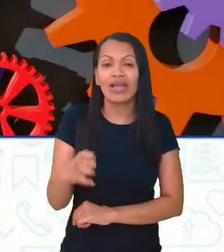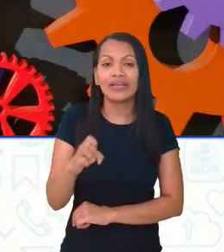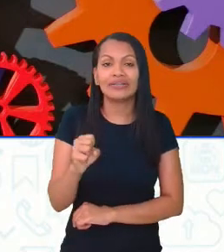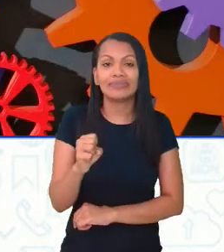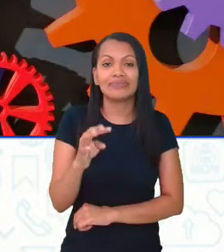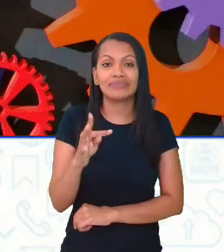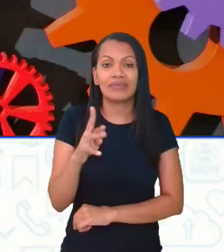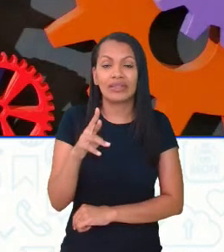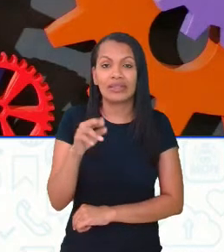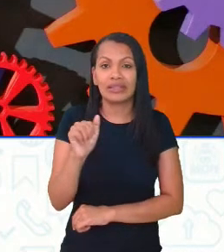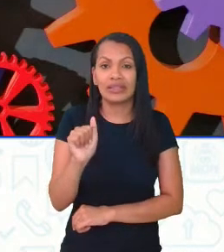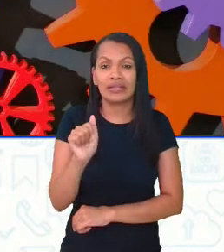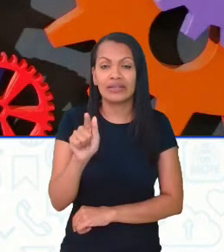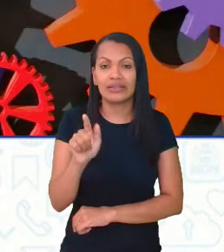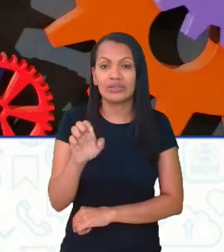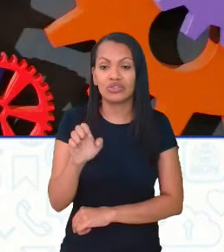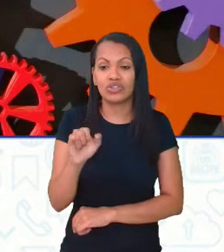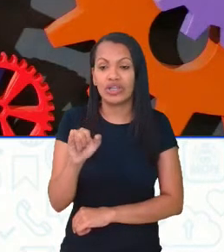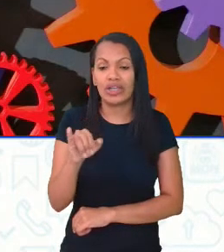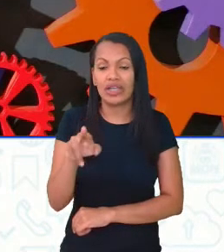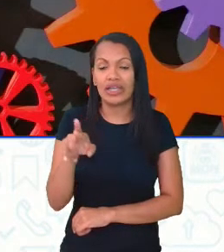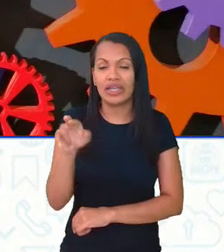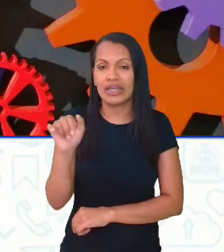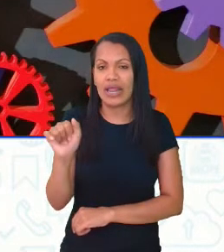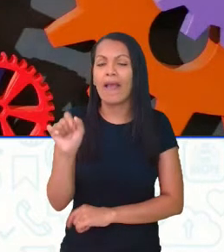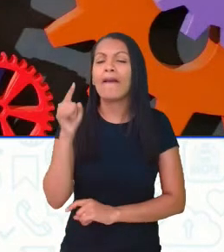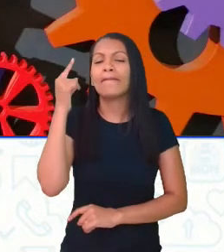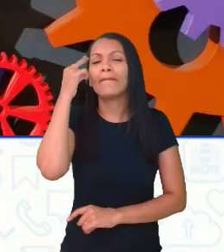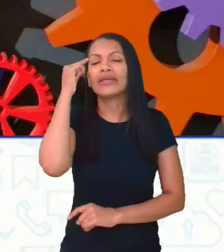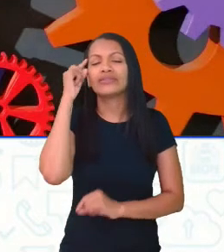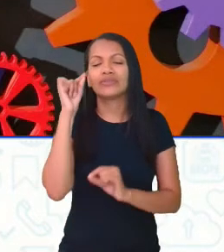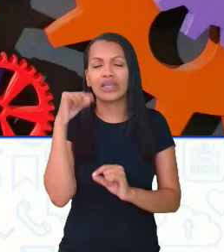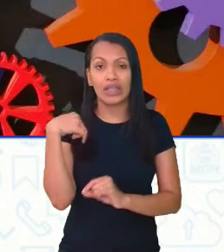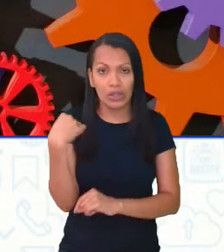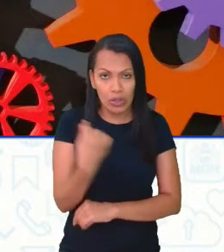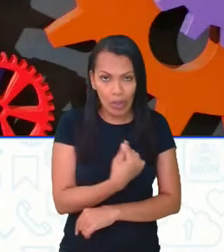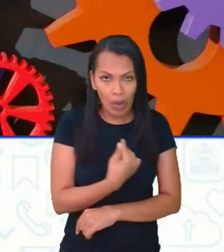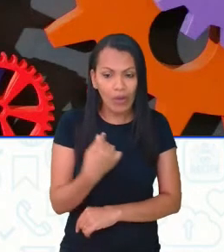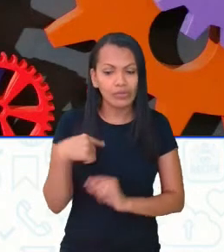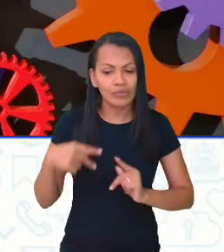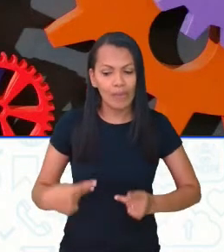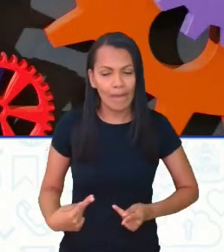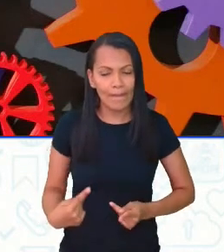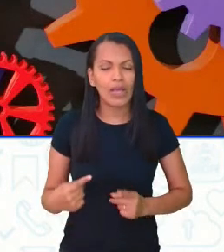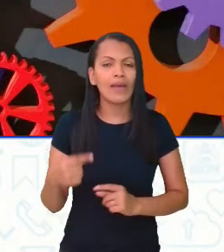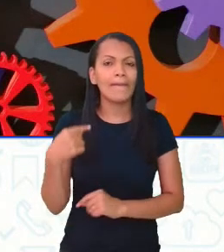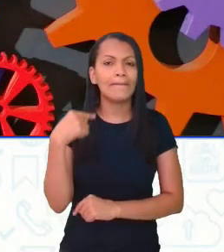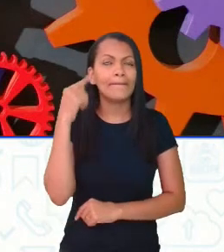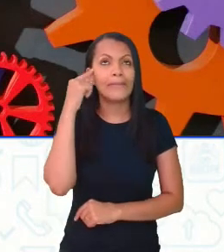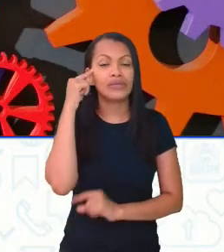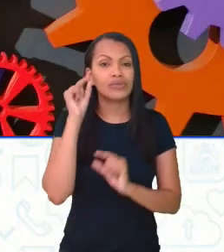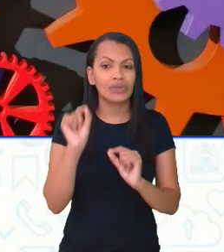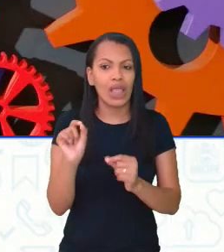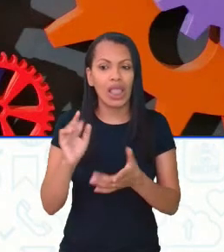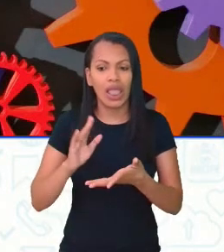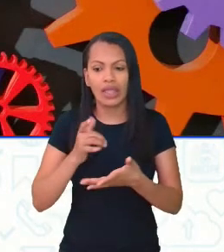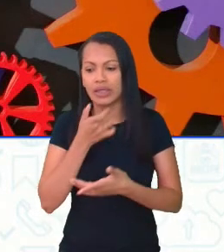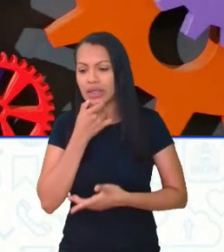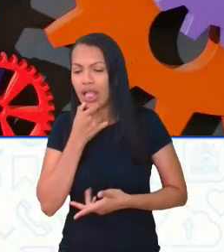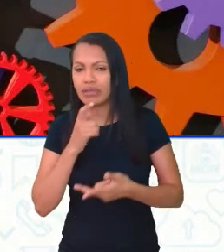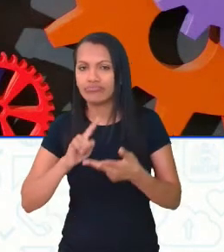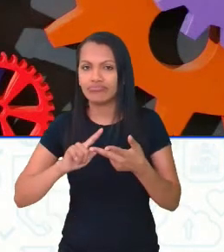a gente pensa nesses idiomas conhecidos, o inglês, o espanhol, o francês, o alemão, outras línguas. Então, é